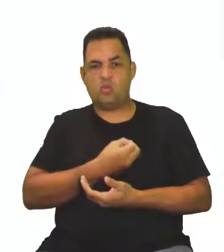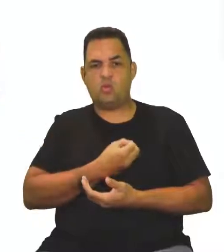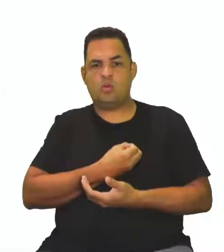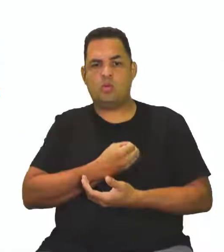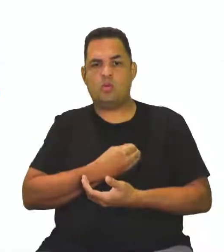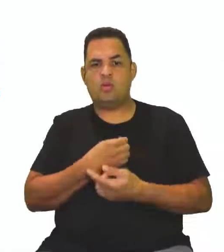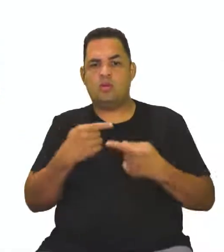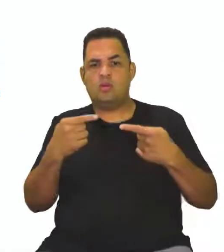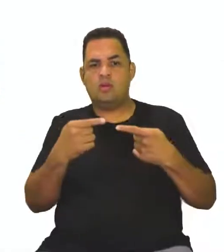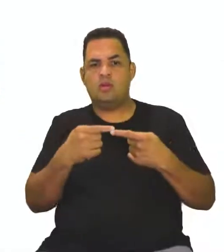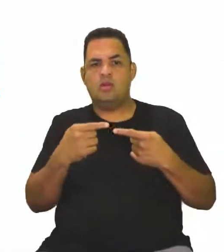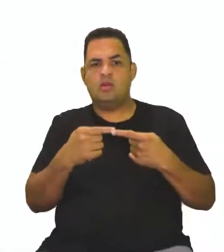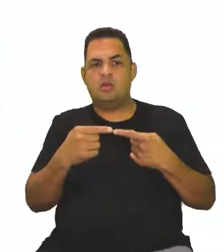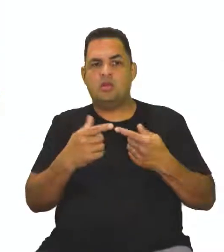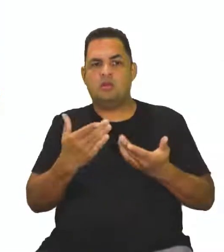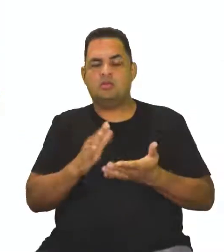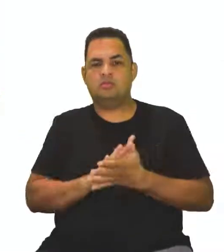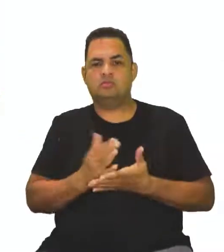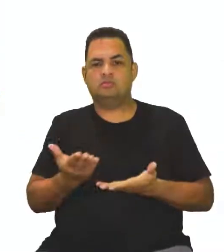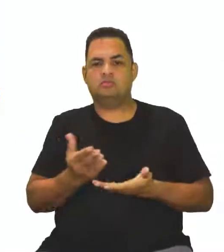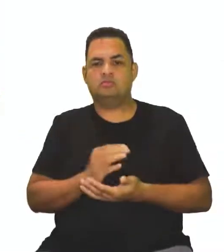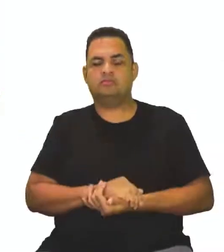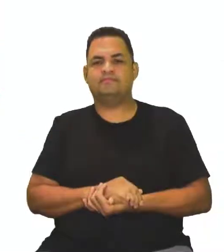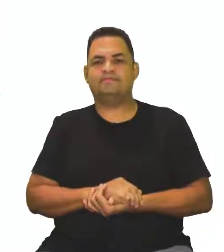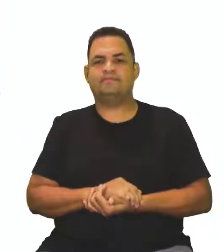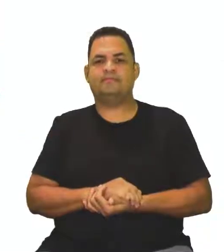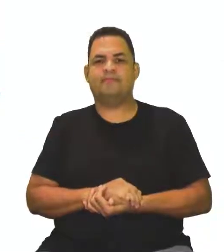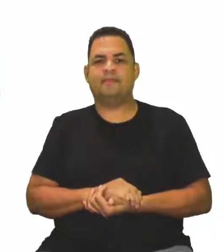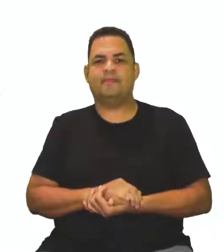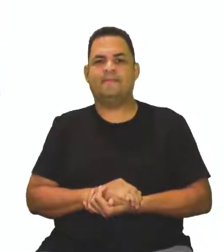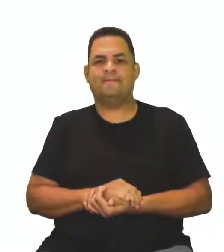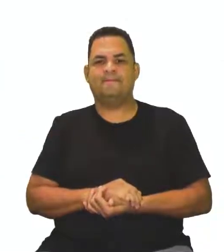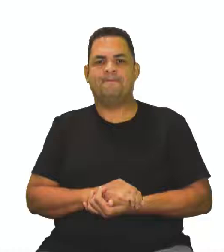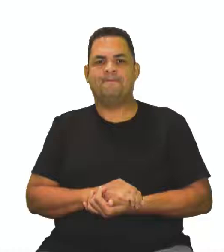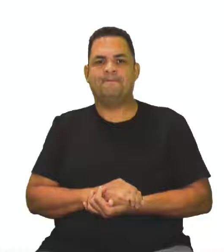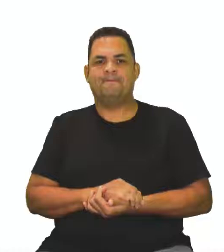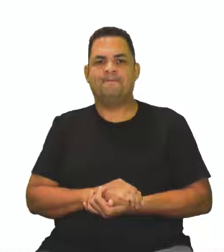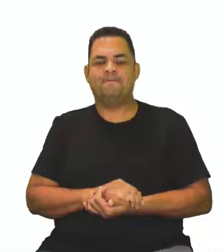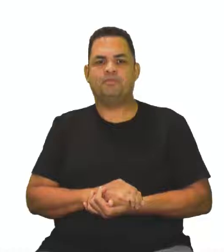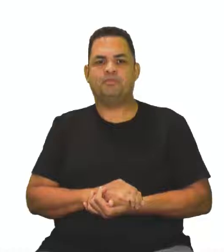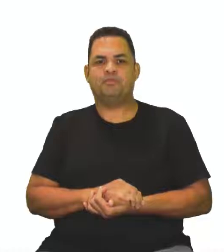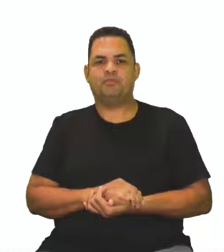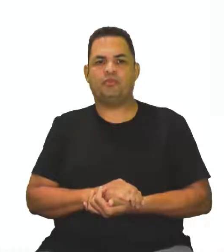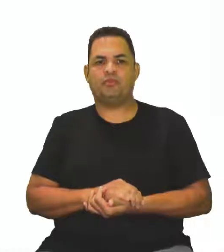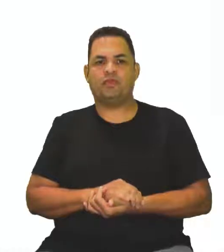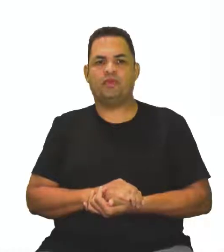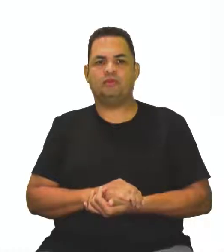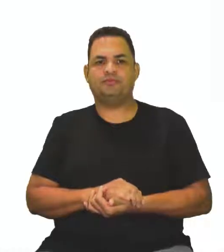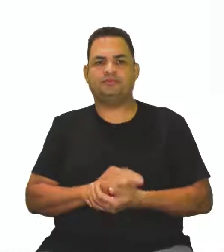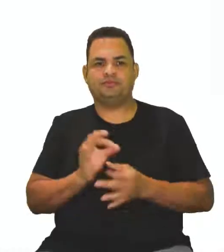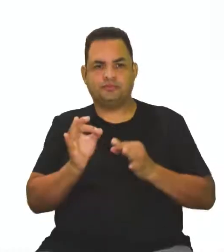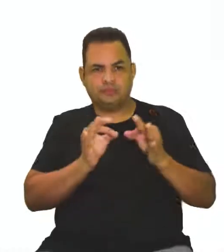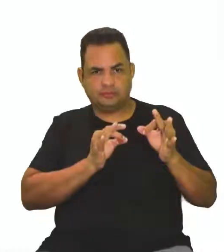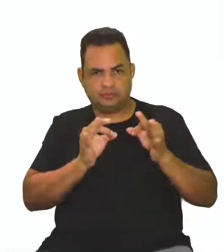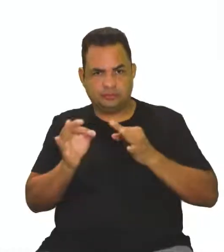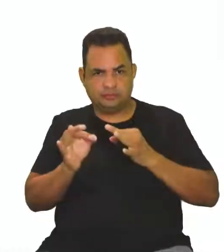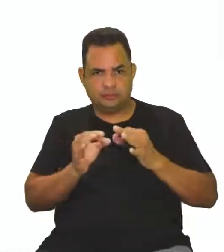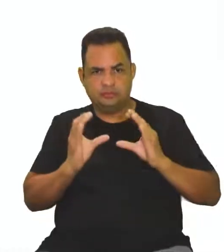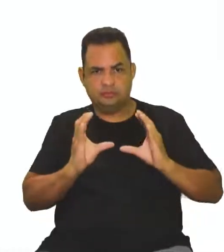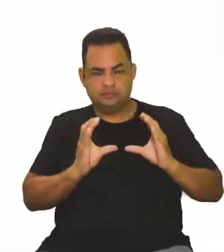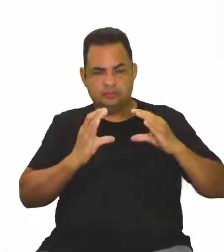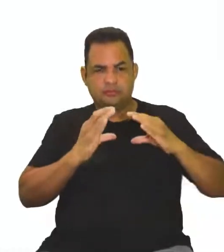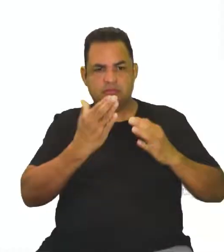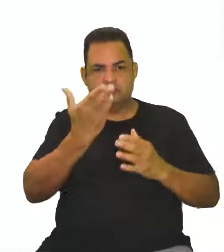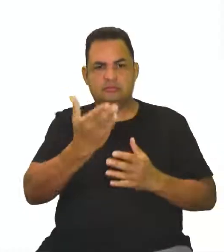R1 e finalmente achar o que está pedindo na letra A. Ok? Vamos lá então, olha só. Vamos reorganizar nosso